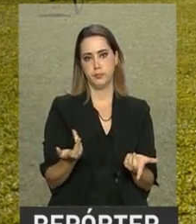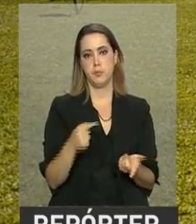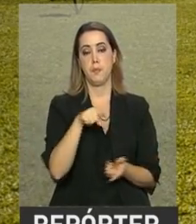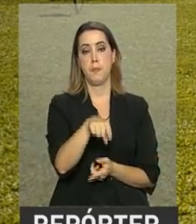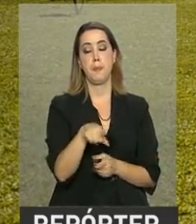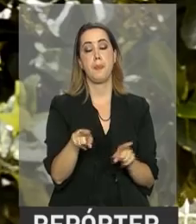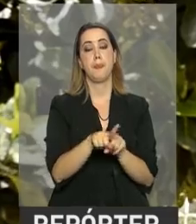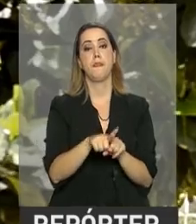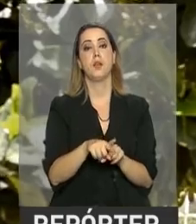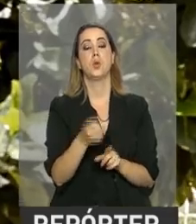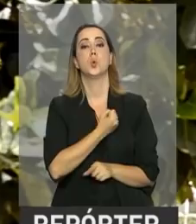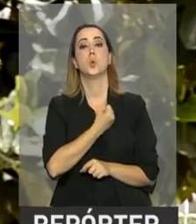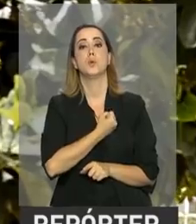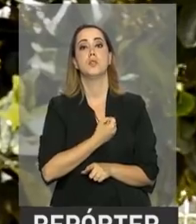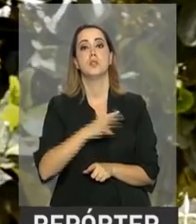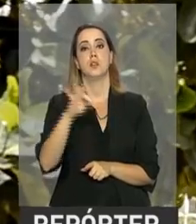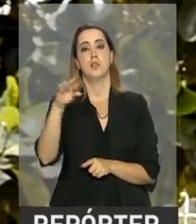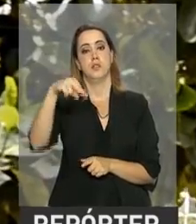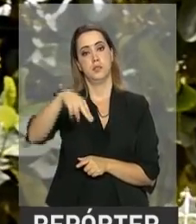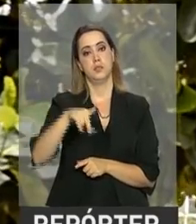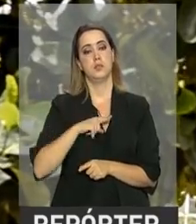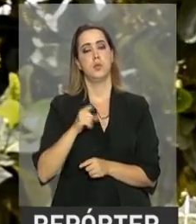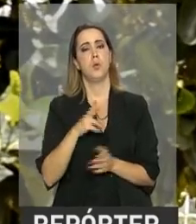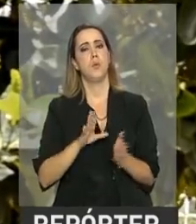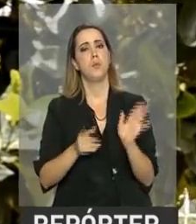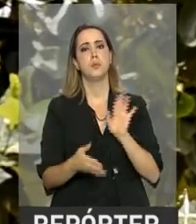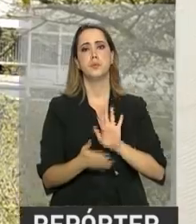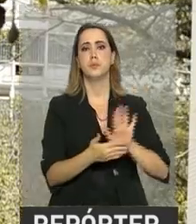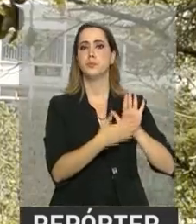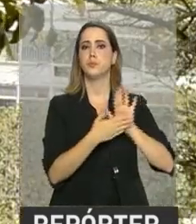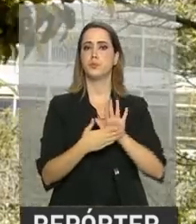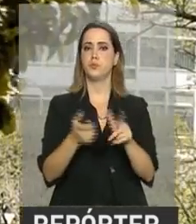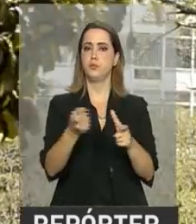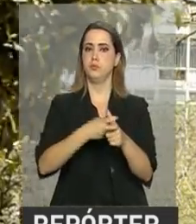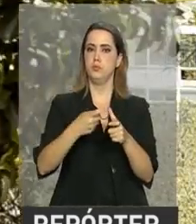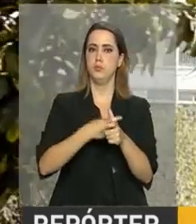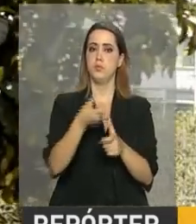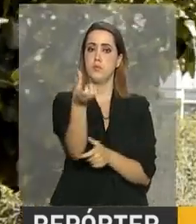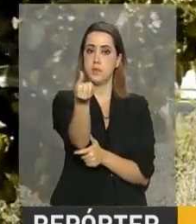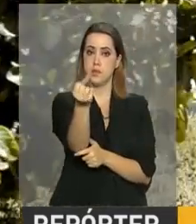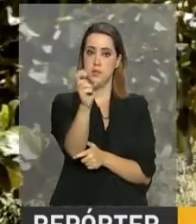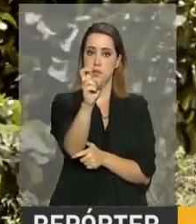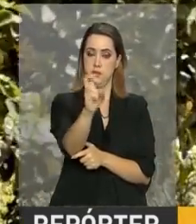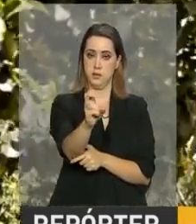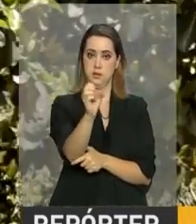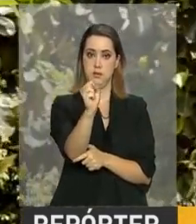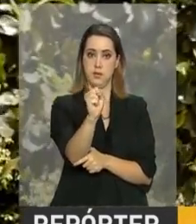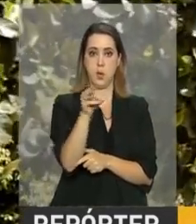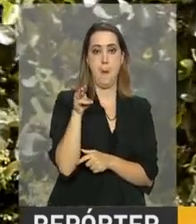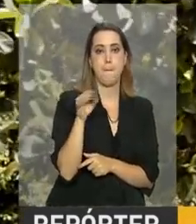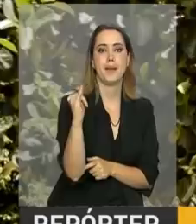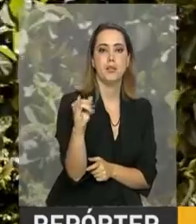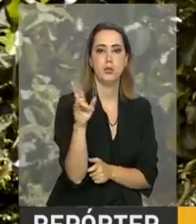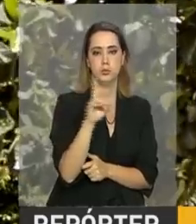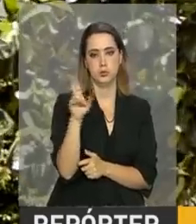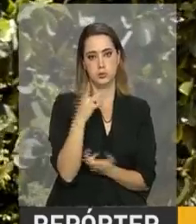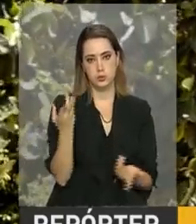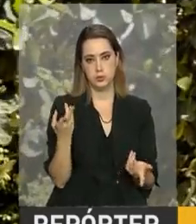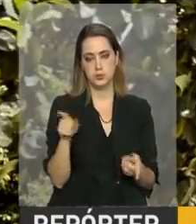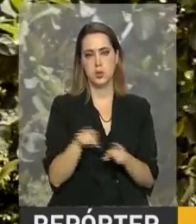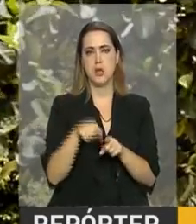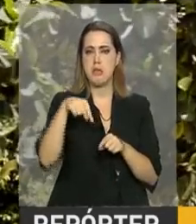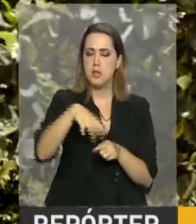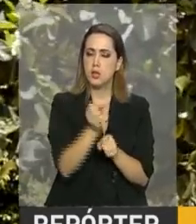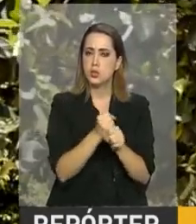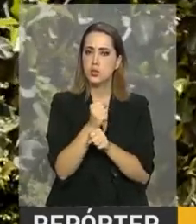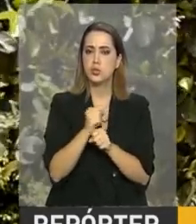dezembro do ano passado indicam que a dívida líquida das unidades da federação é de 658 bilhões de reais. Neste ano,